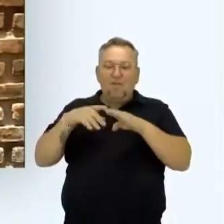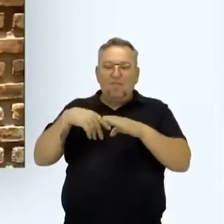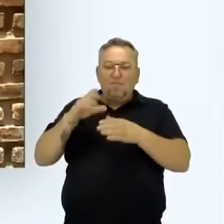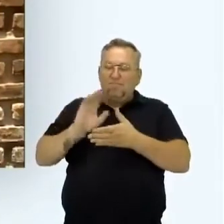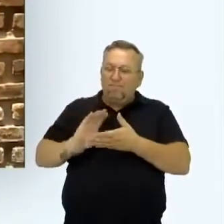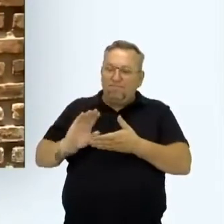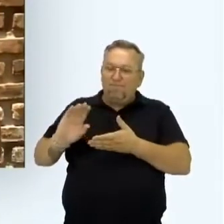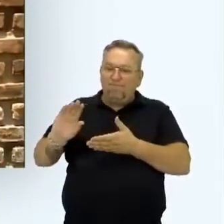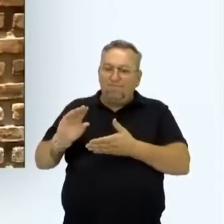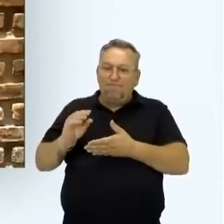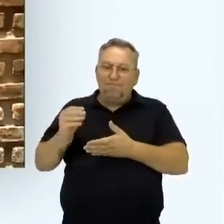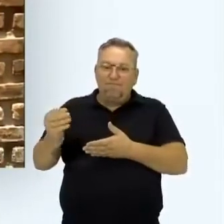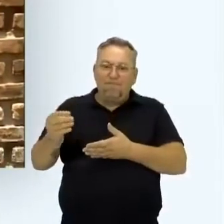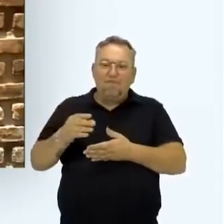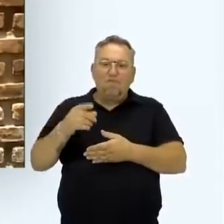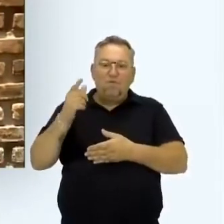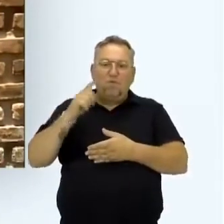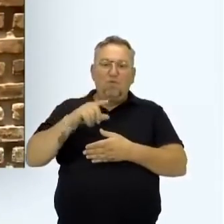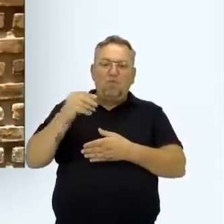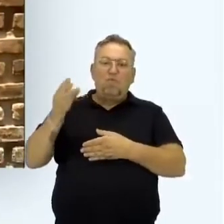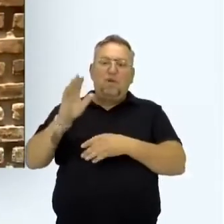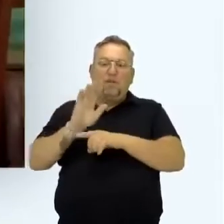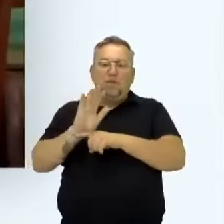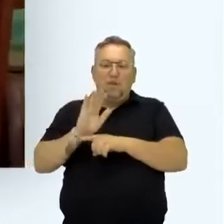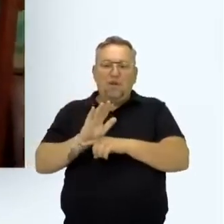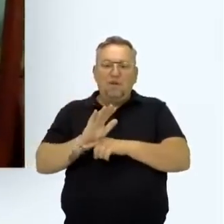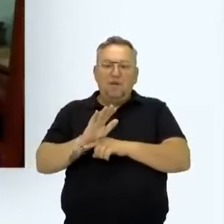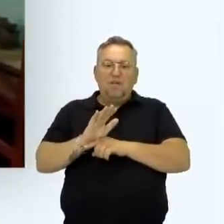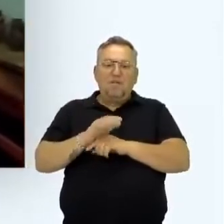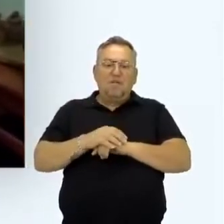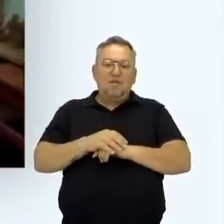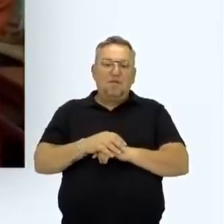tenho que tirar daquele que eu ganho para ajudar.